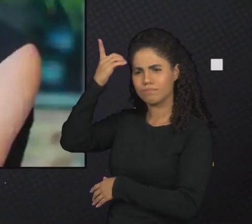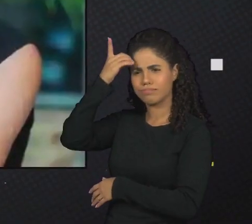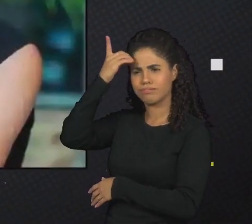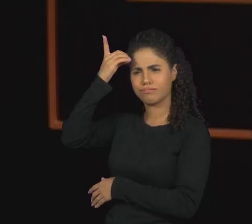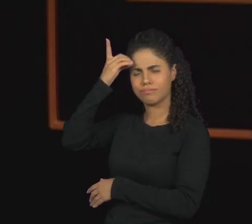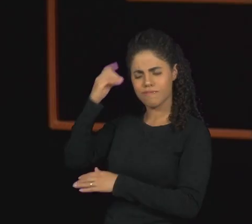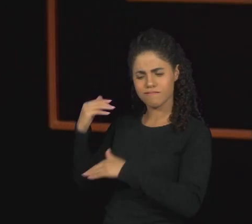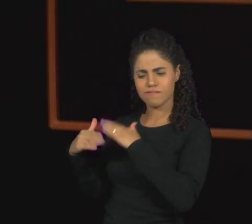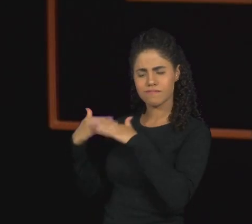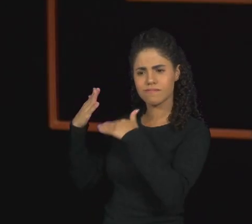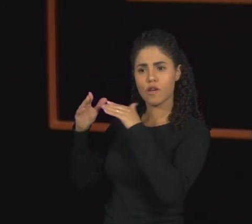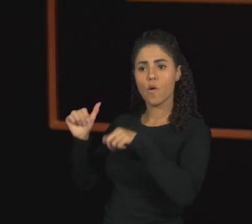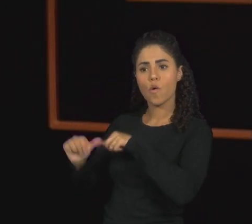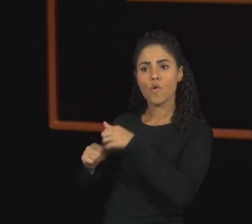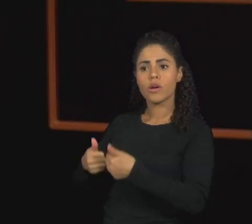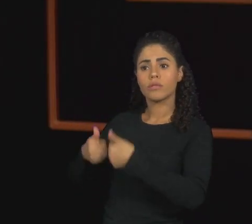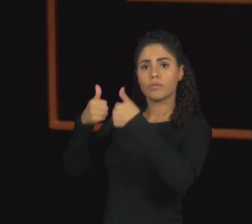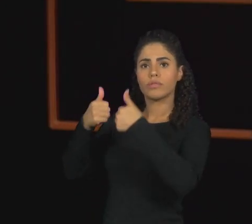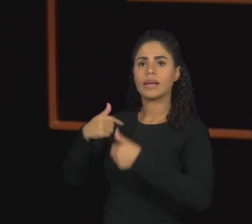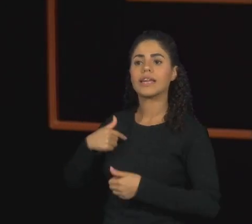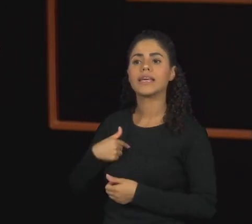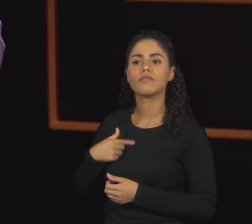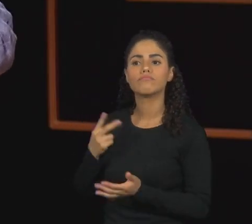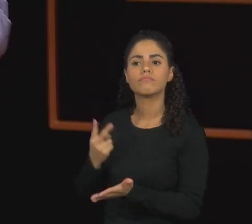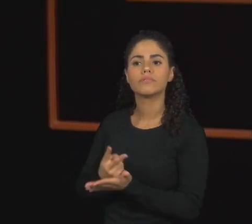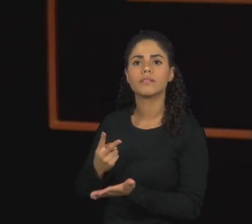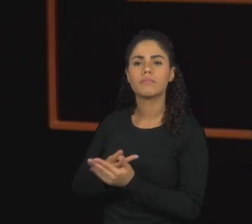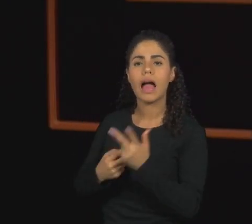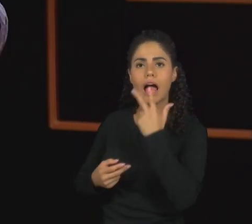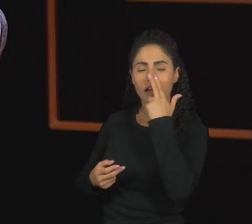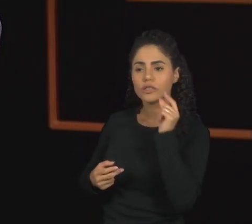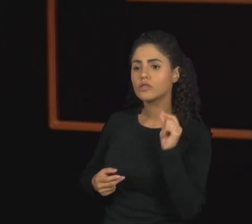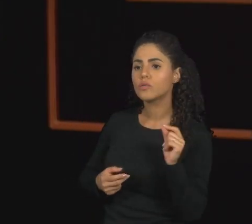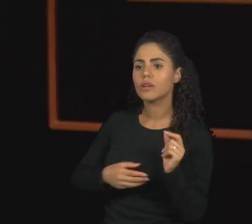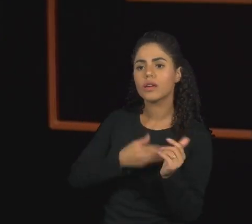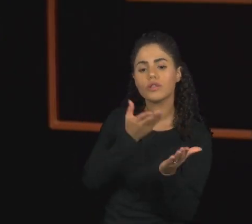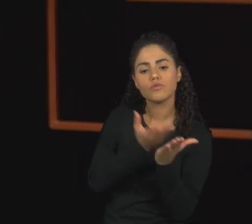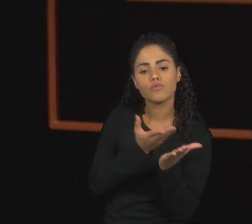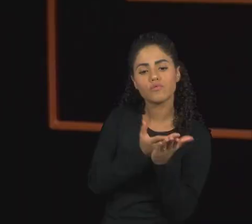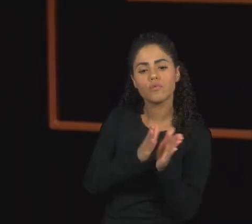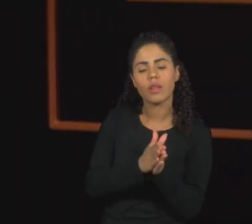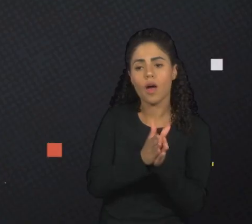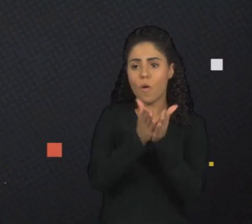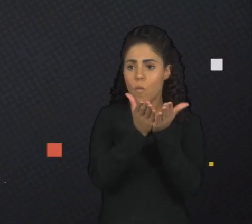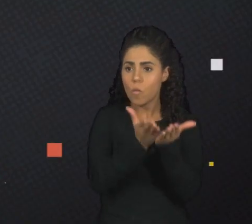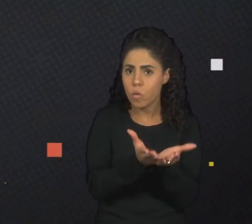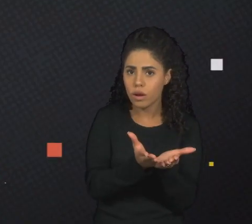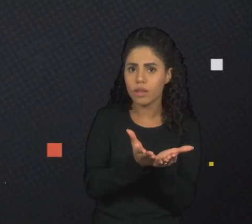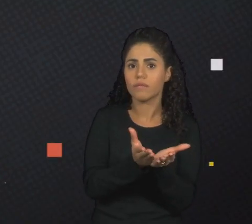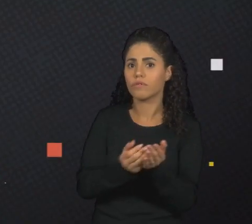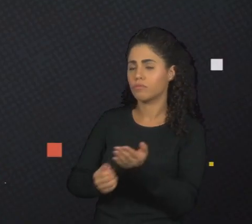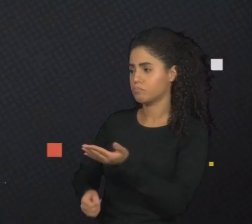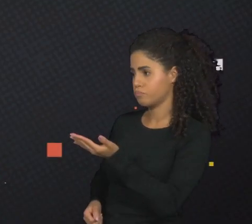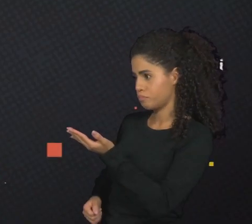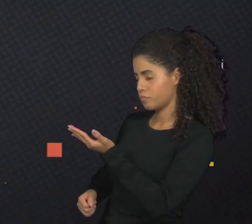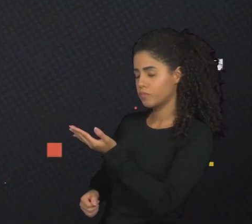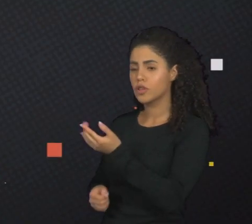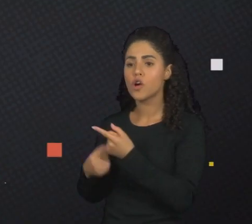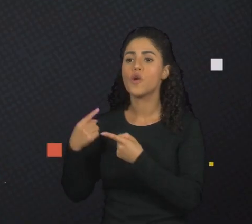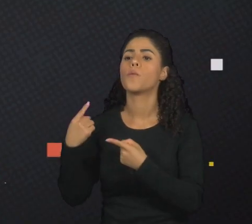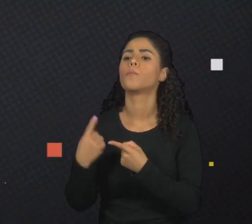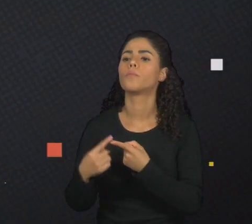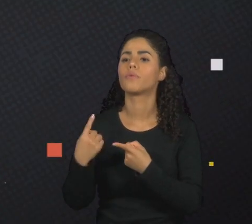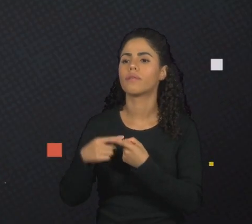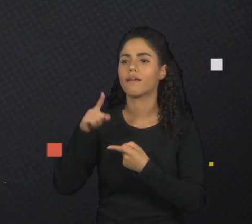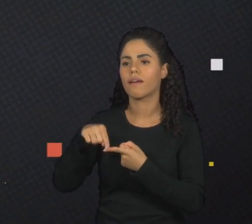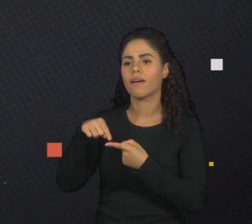revolucionária. E eu sempre achei que a gente fosse fazer um estudo do livro, né, do Guimarães Rosa, já que é uma